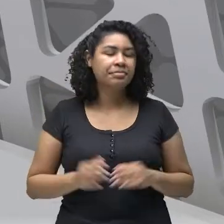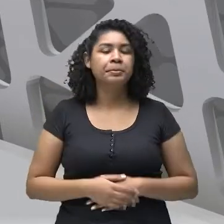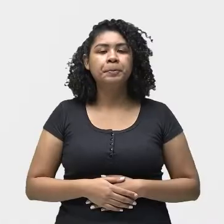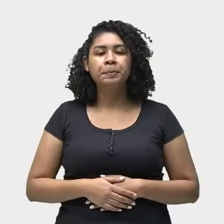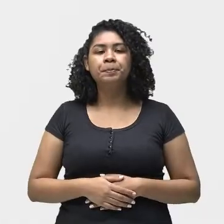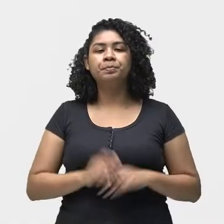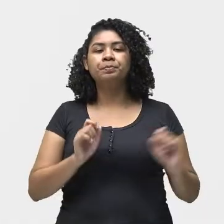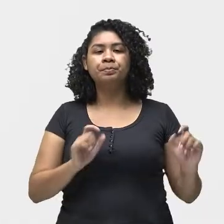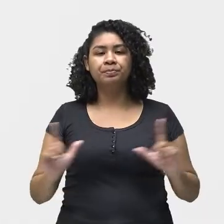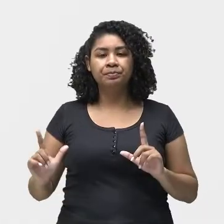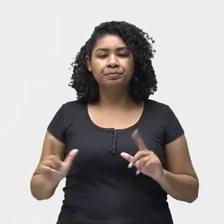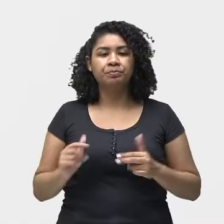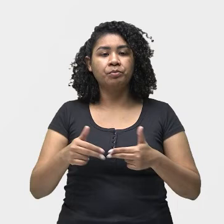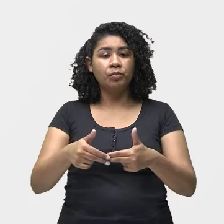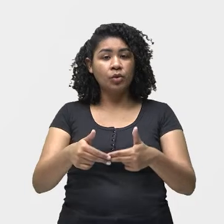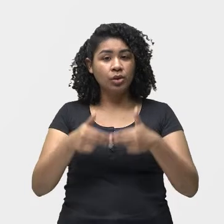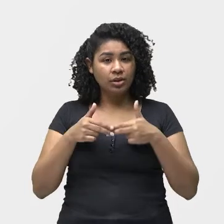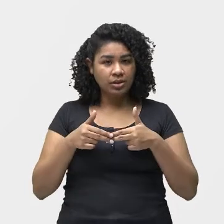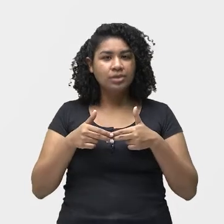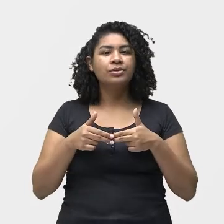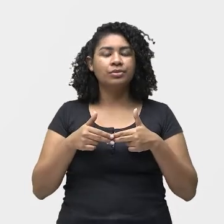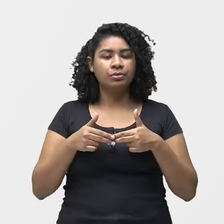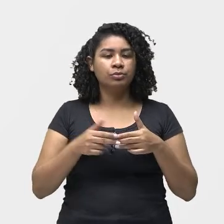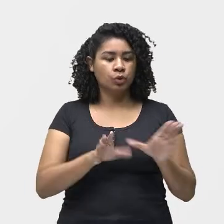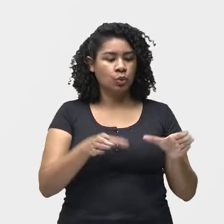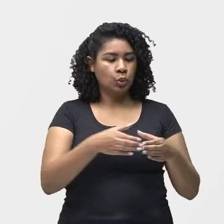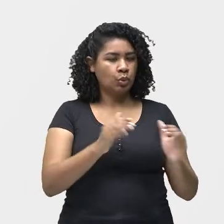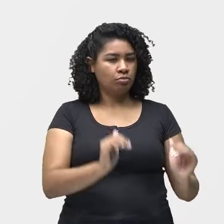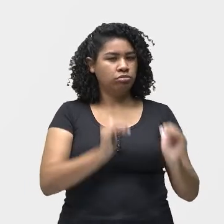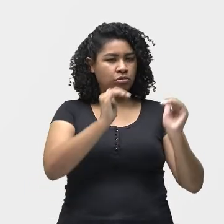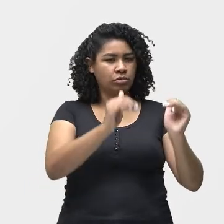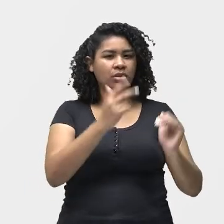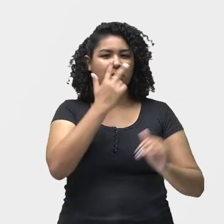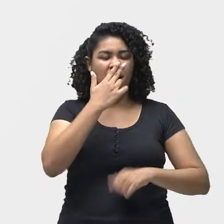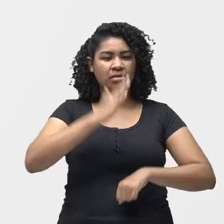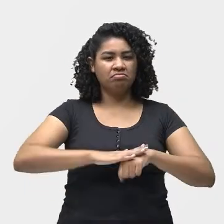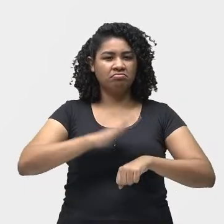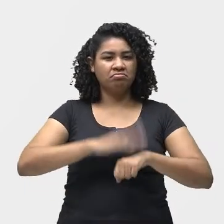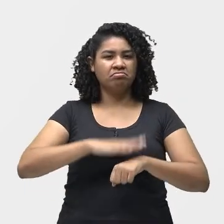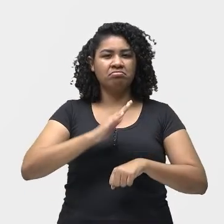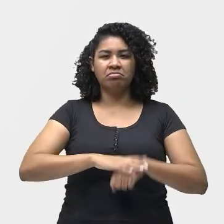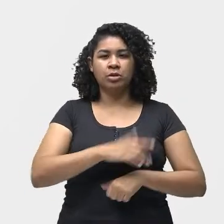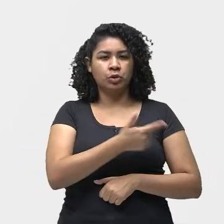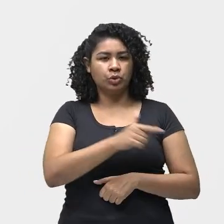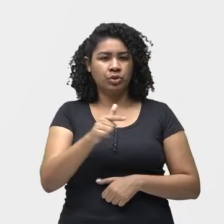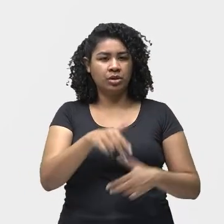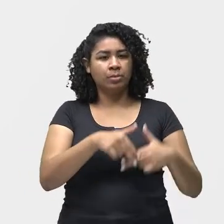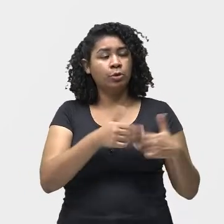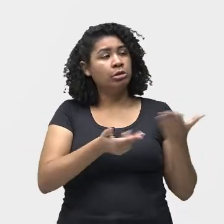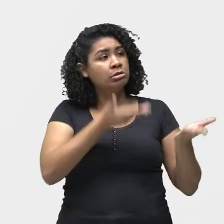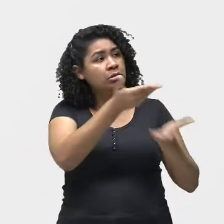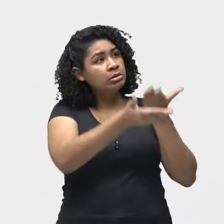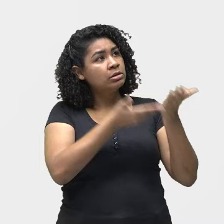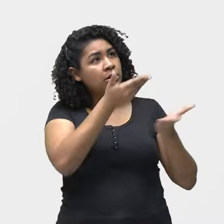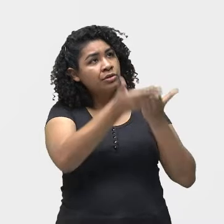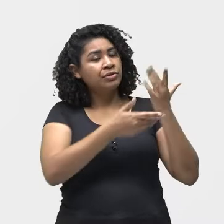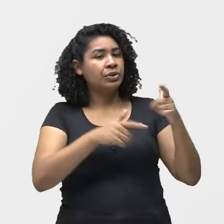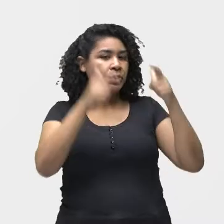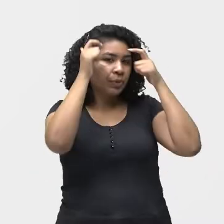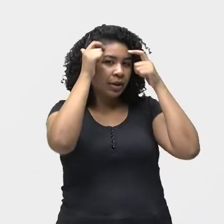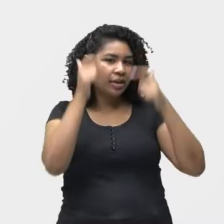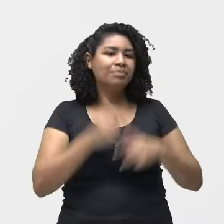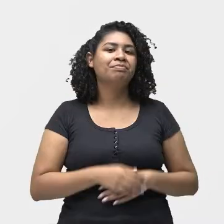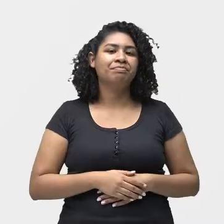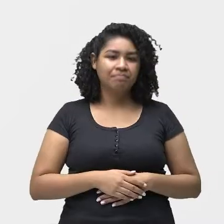Continuando. Desta forma, a nobreza perdia sua autonomia e se tornava subserviente ao rei. Ao mesmo tempo,